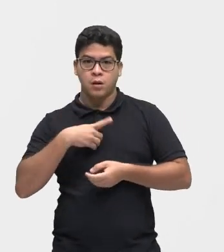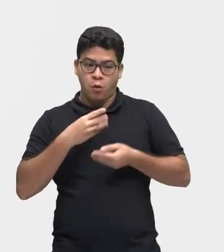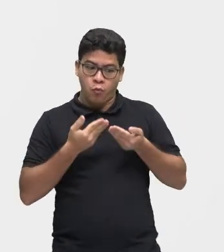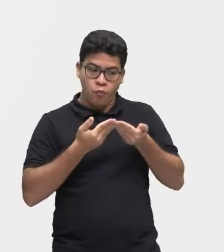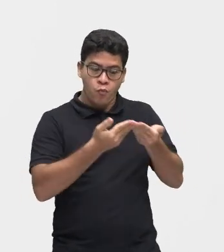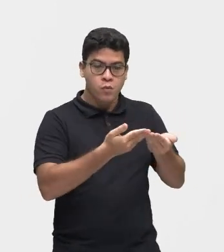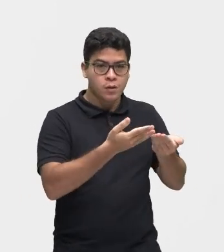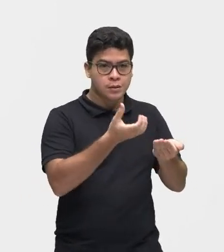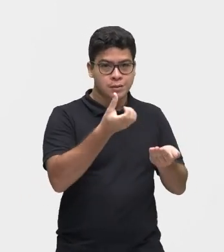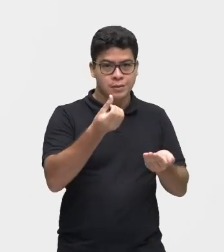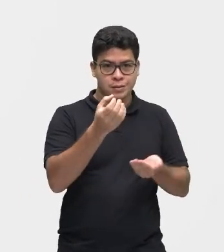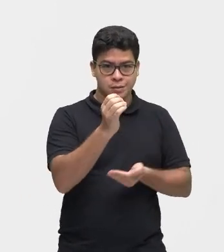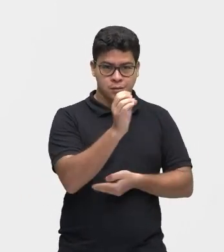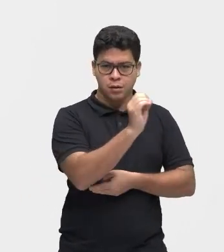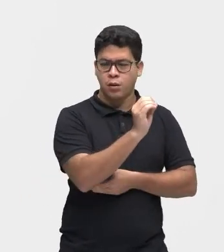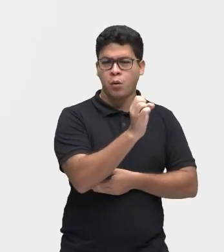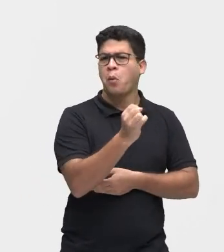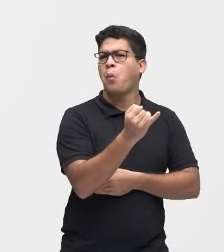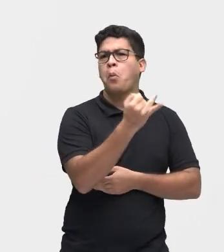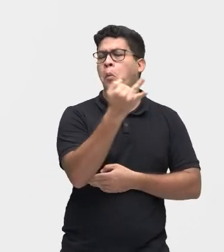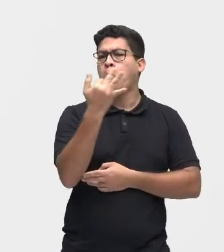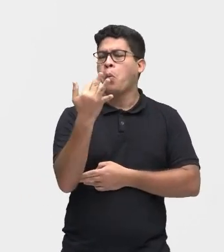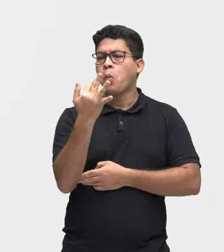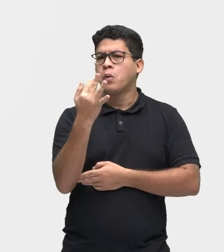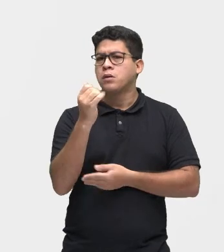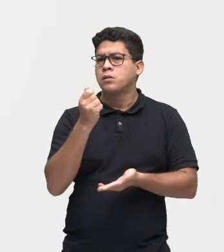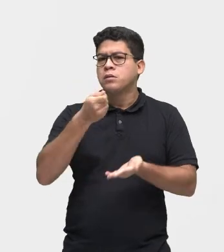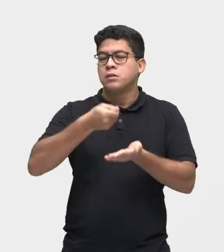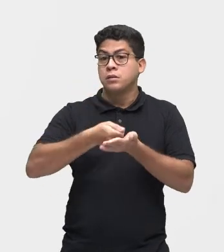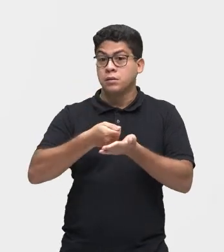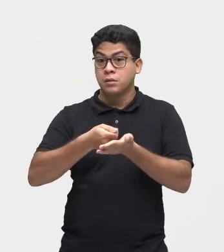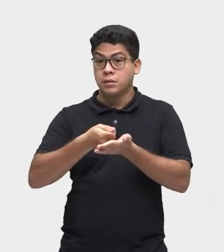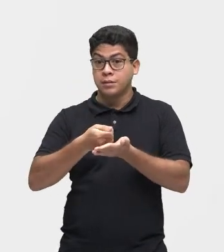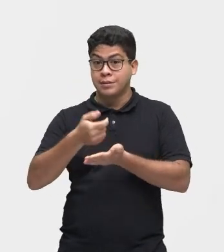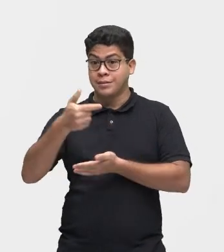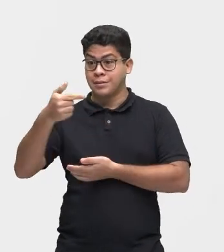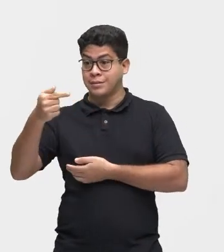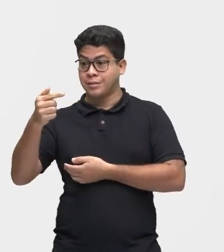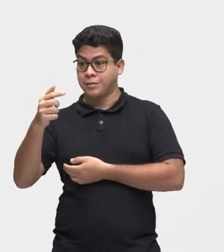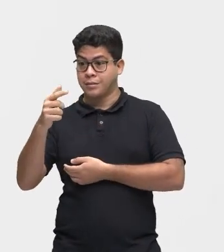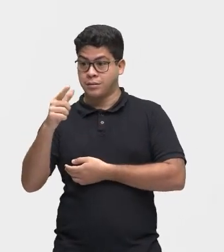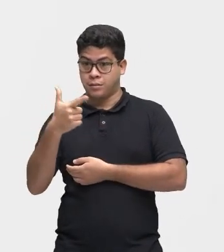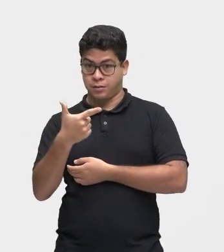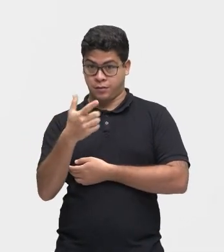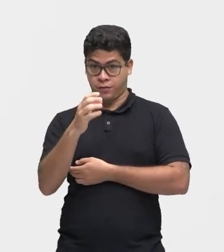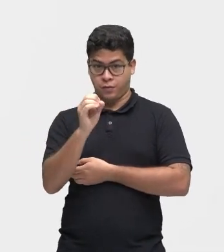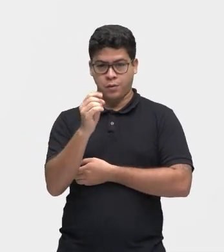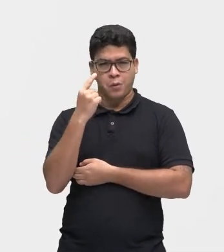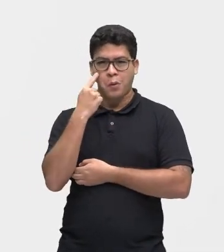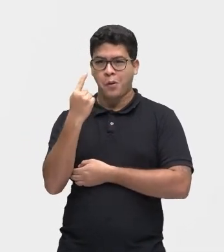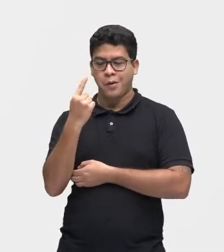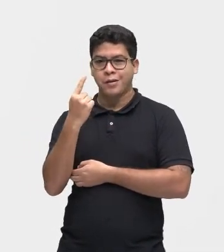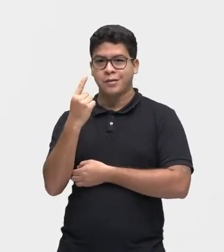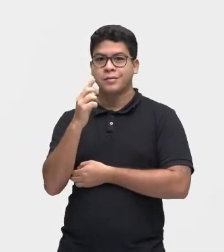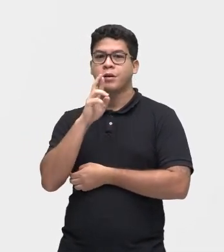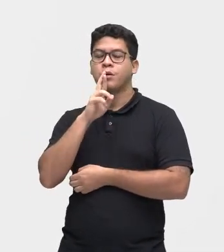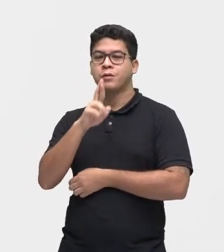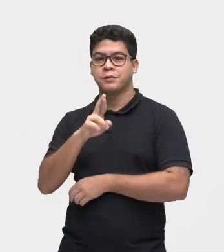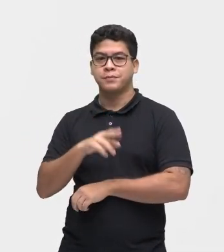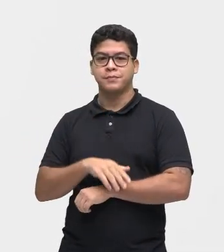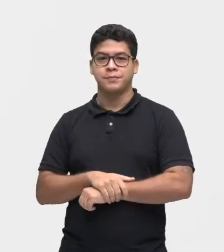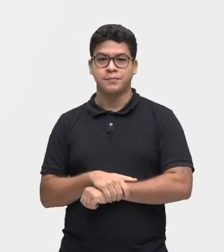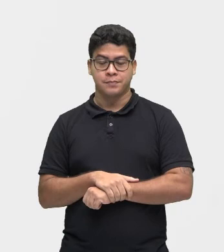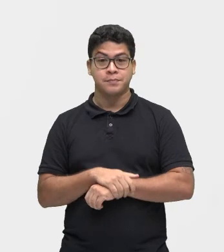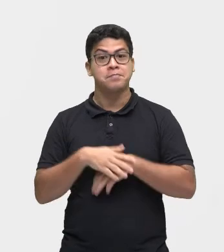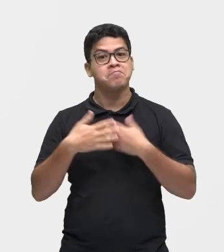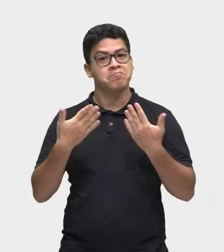máquinas produziriam 720 peças em 3 dias. Vamos à resposta e ao comentário.